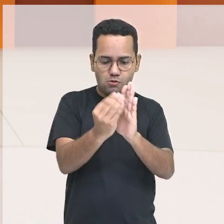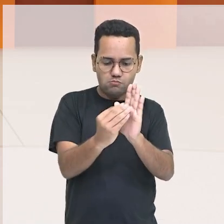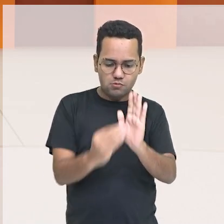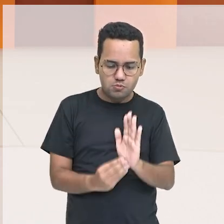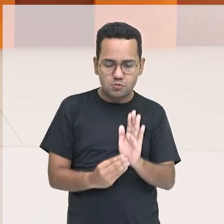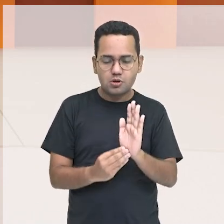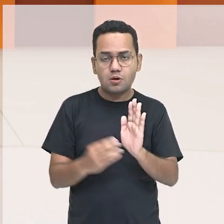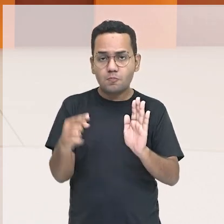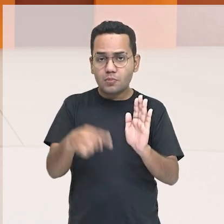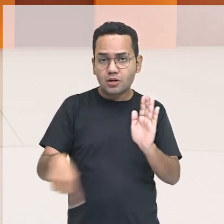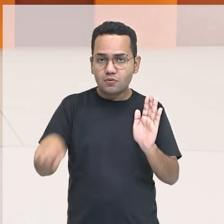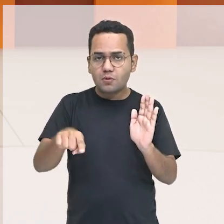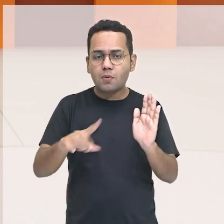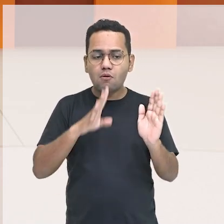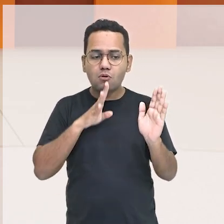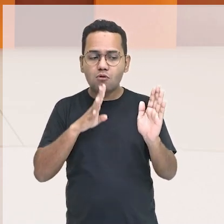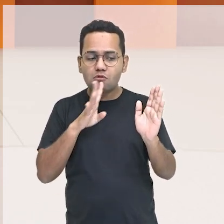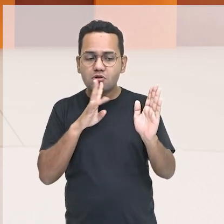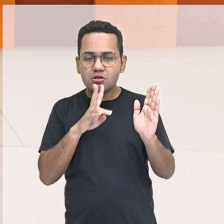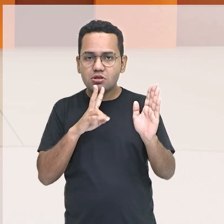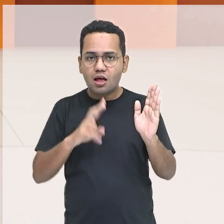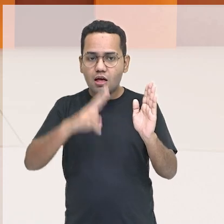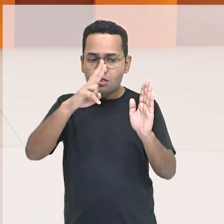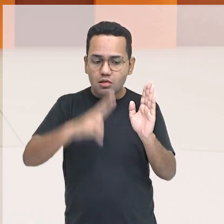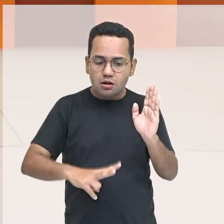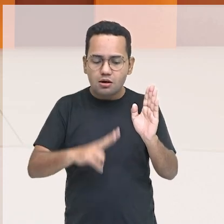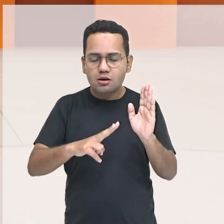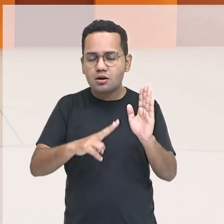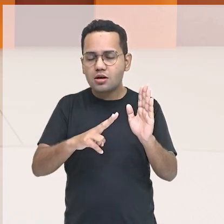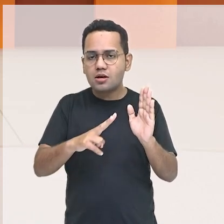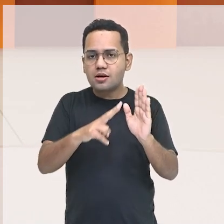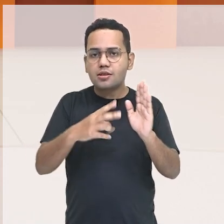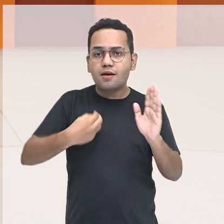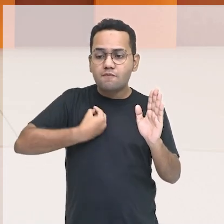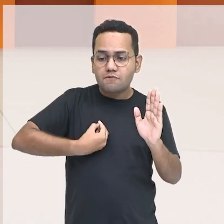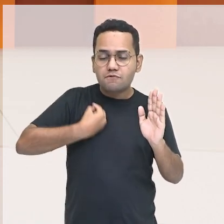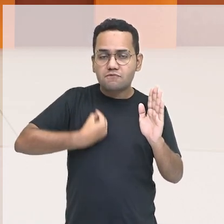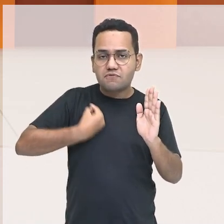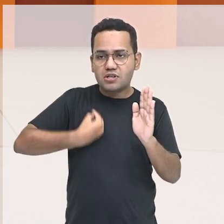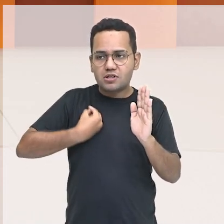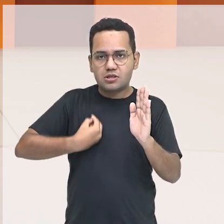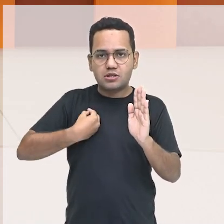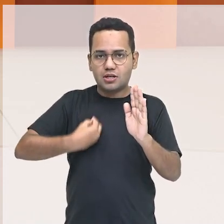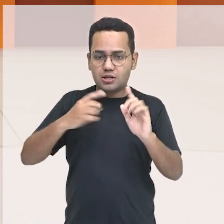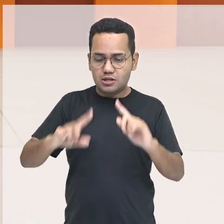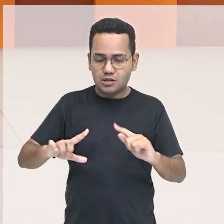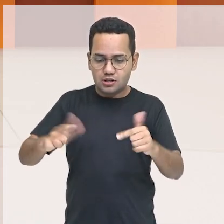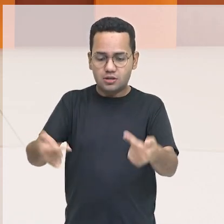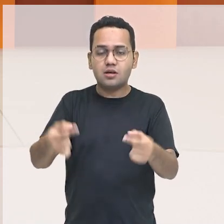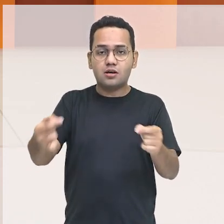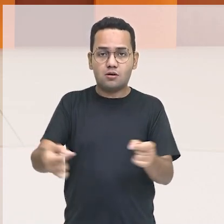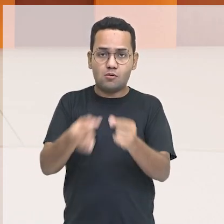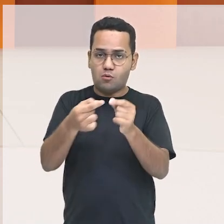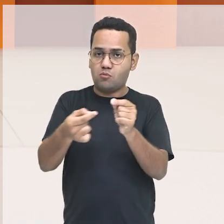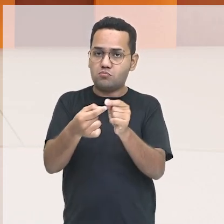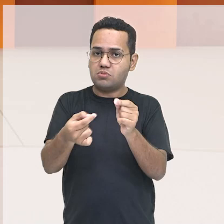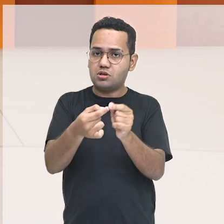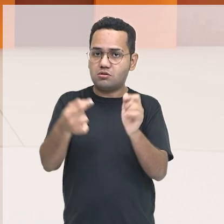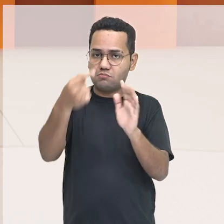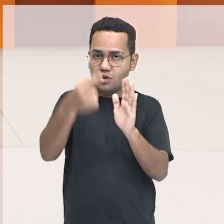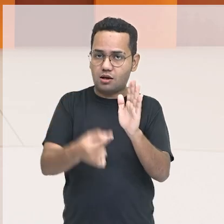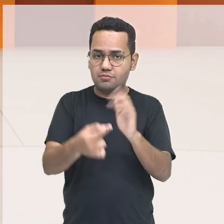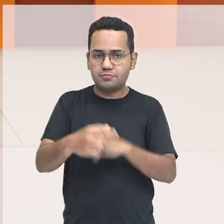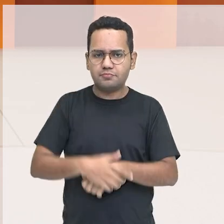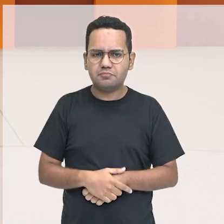tenha um comportamento que é aceitável por aquele grupo social, por aquela sociedade. Você pode até viver de